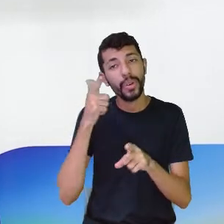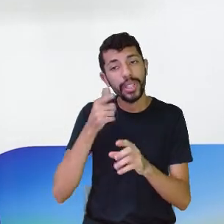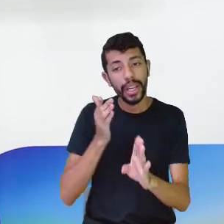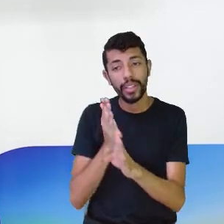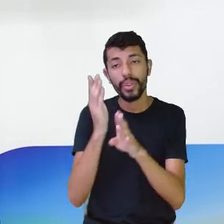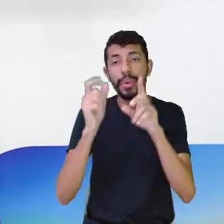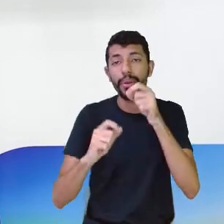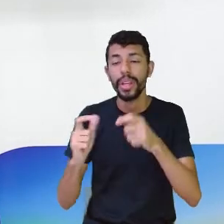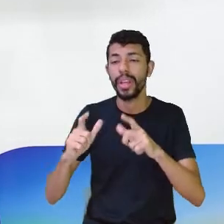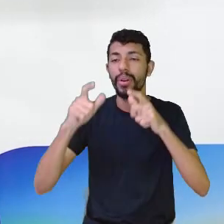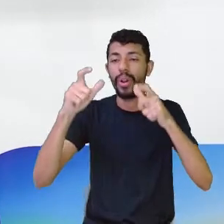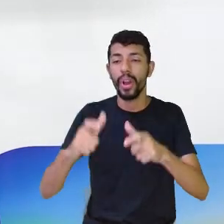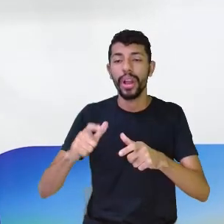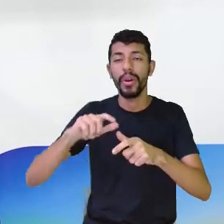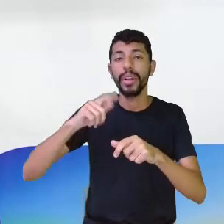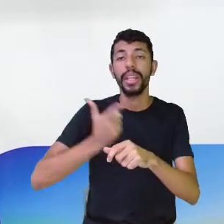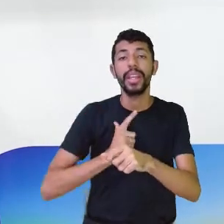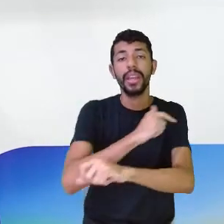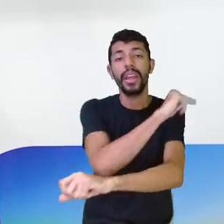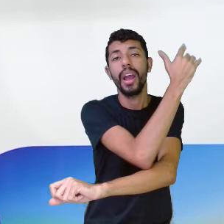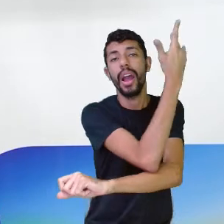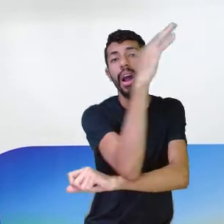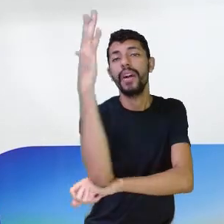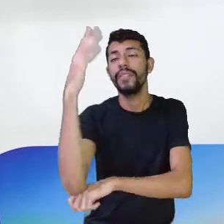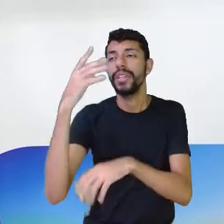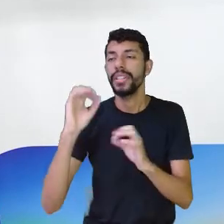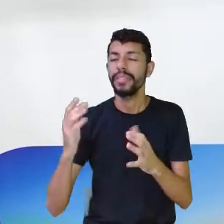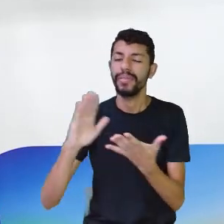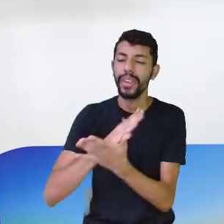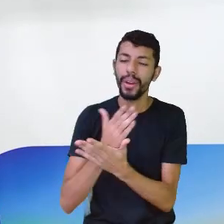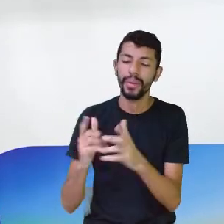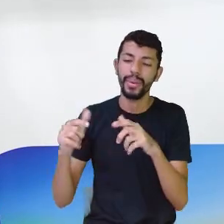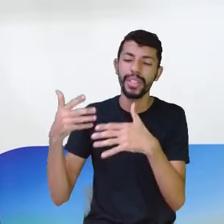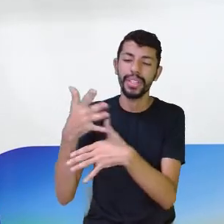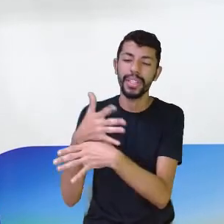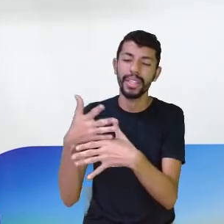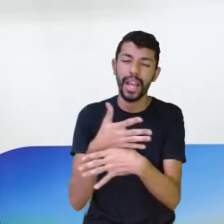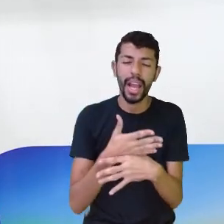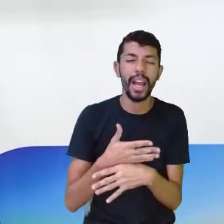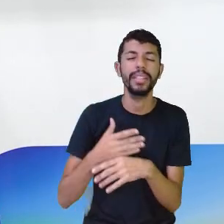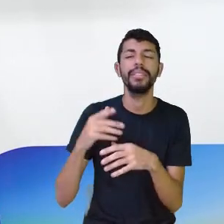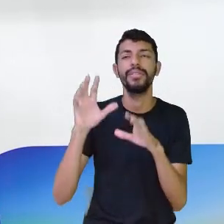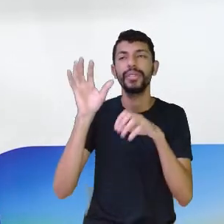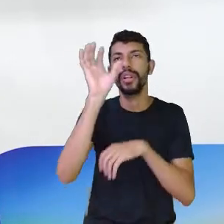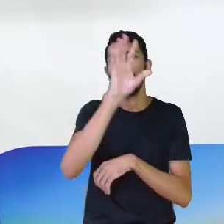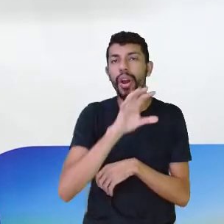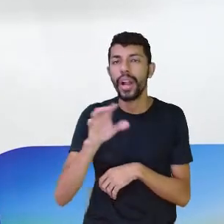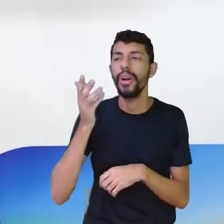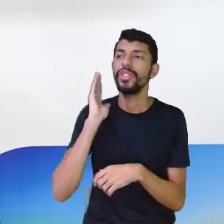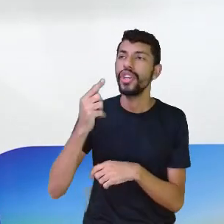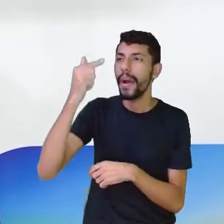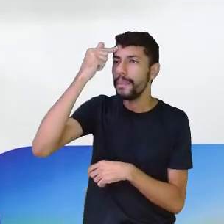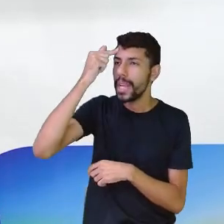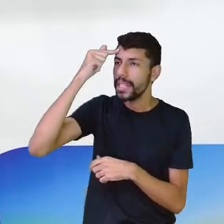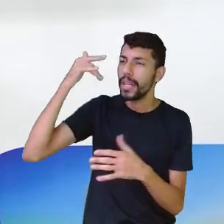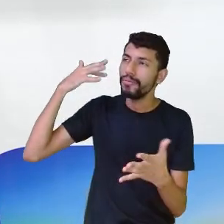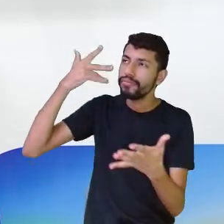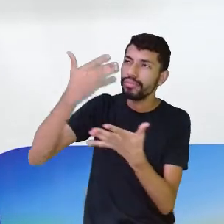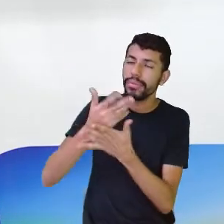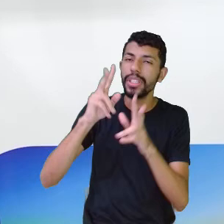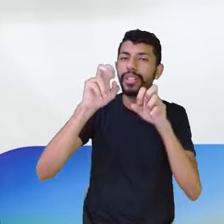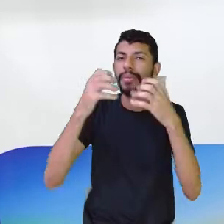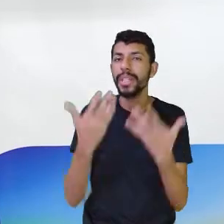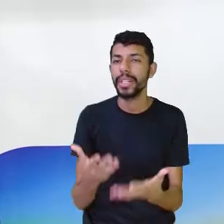arborizado. Algumas regiões, algumas cidades já vêm pensando nisso a partir do momento que